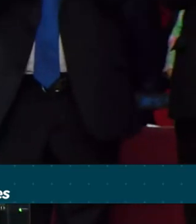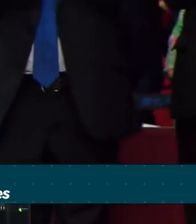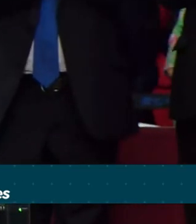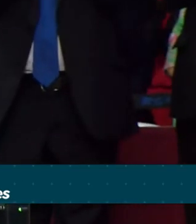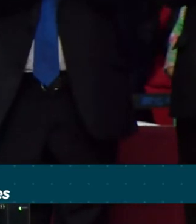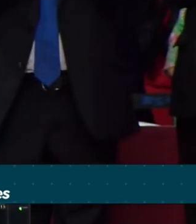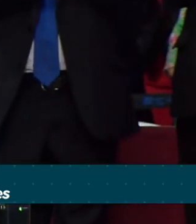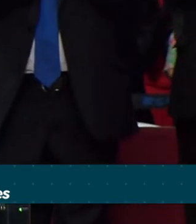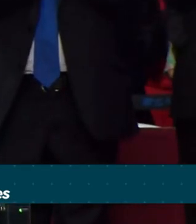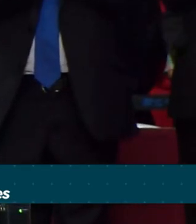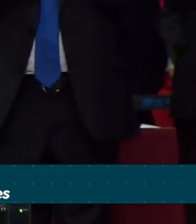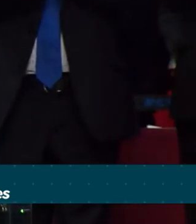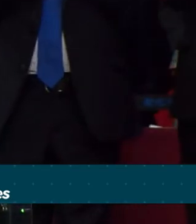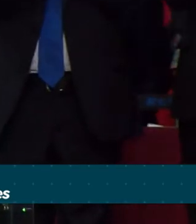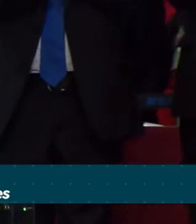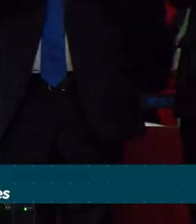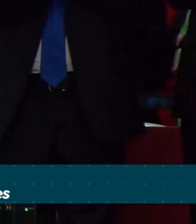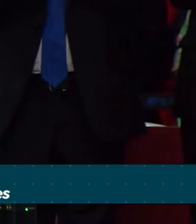Bolsonaro.